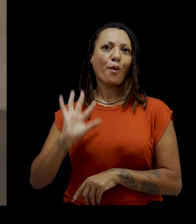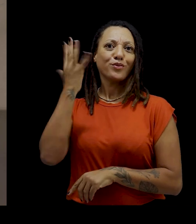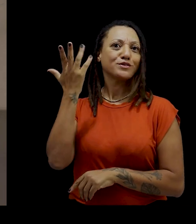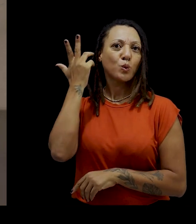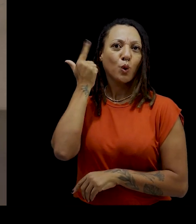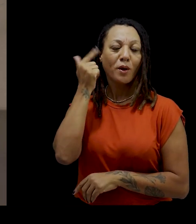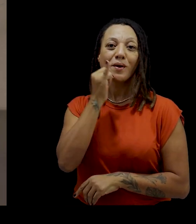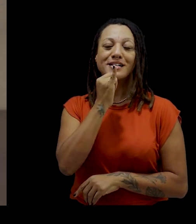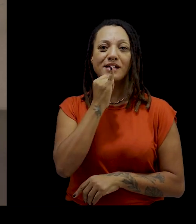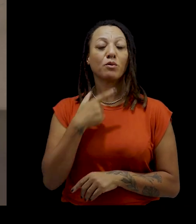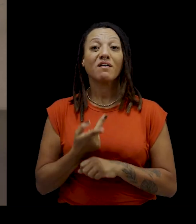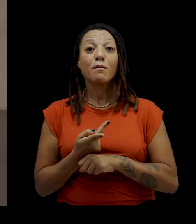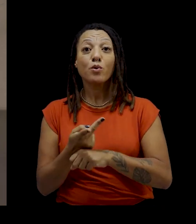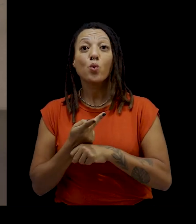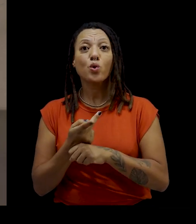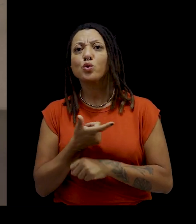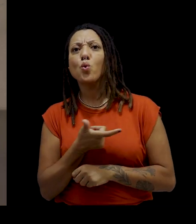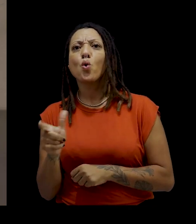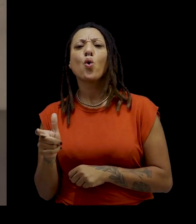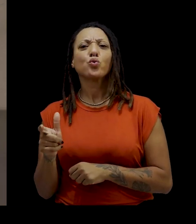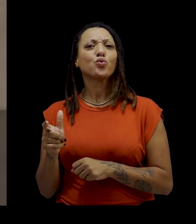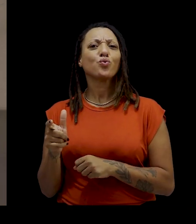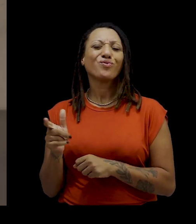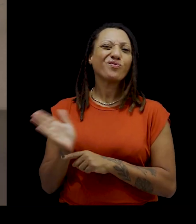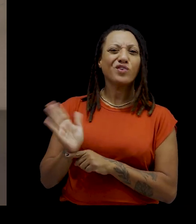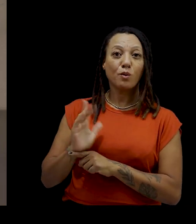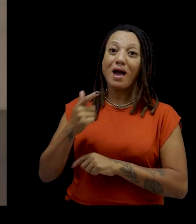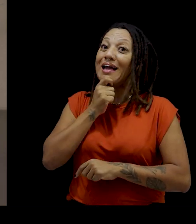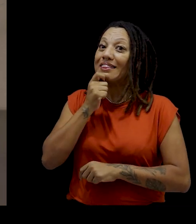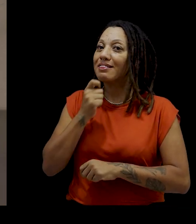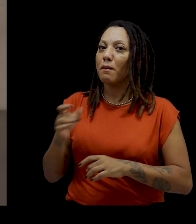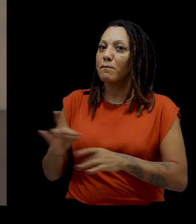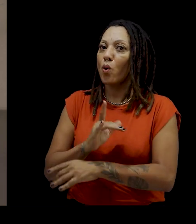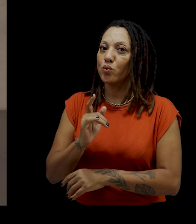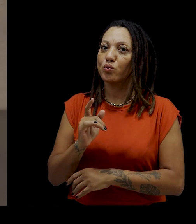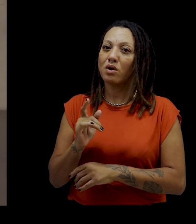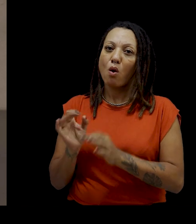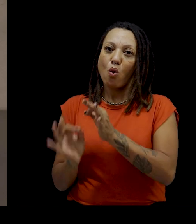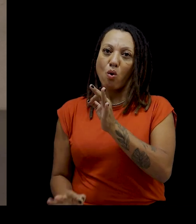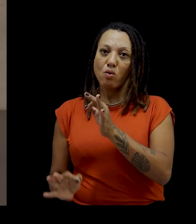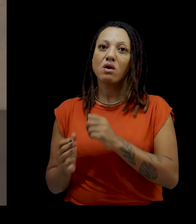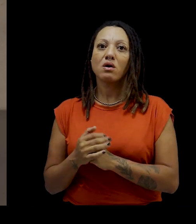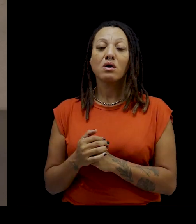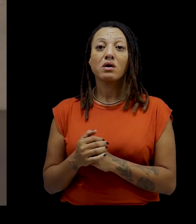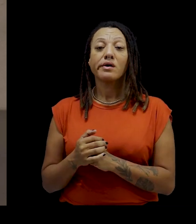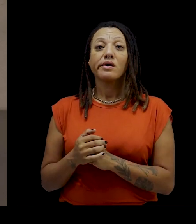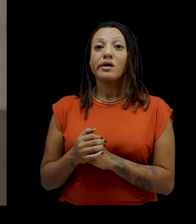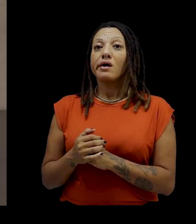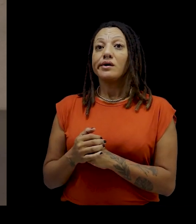estava procurando um outro buraco para um outro filme que eu ainda estou fazendo, que é um longa-metragem.